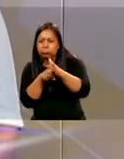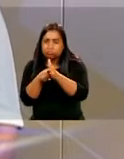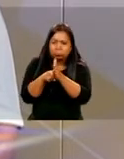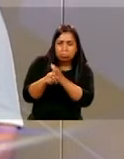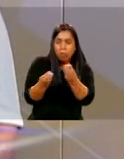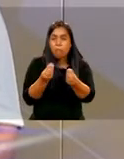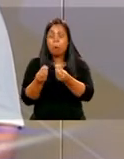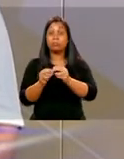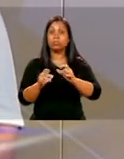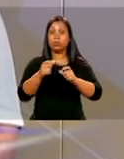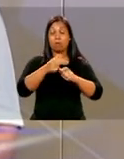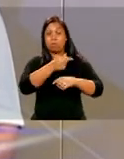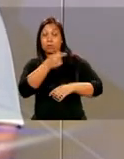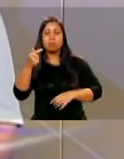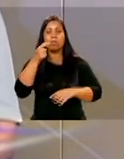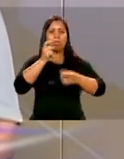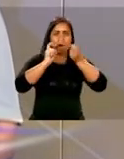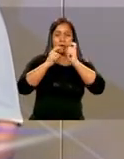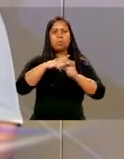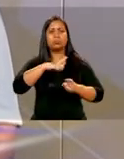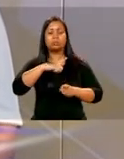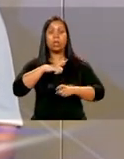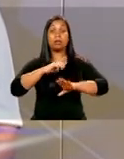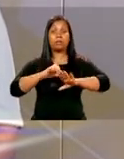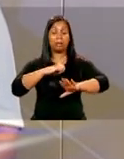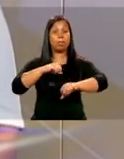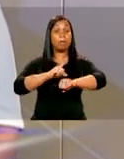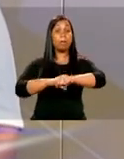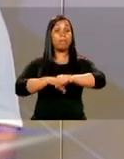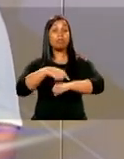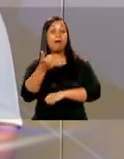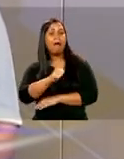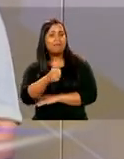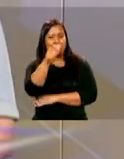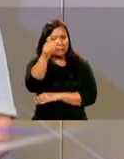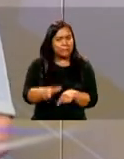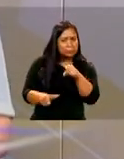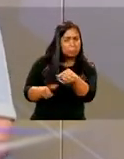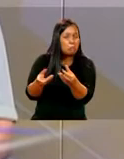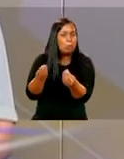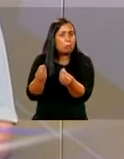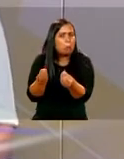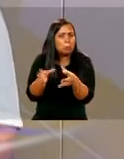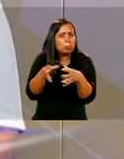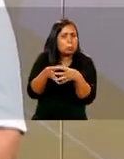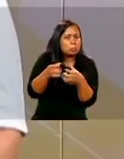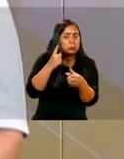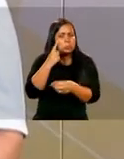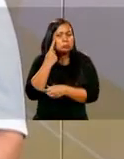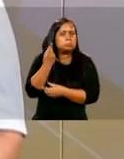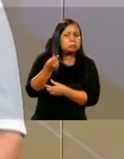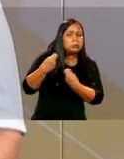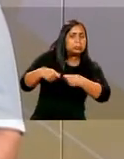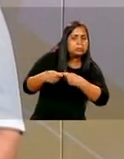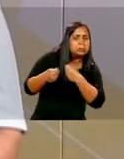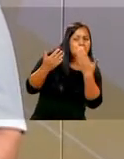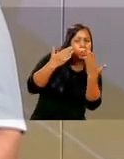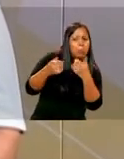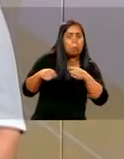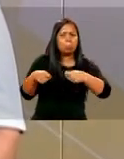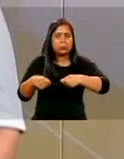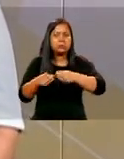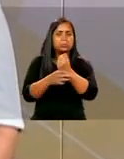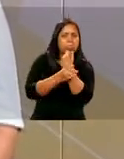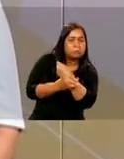reuniões semanais, tem sempre aí o seu momento de avaliar esse paciente com a equipe, não só, né, com o